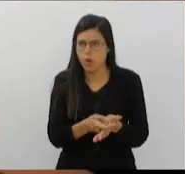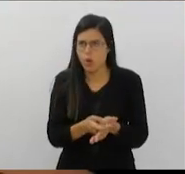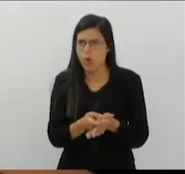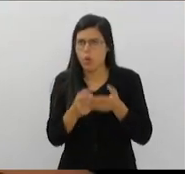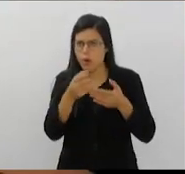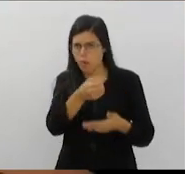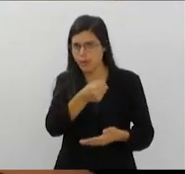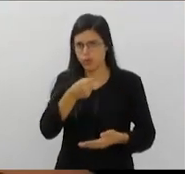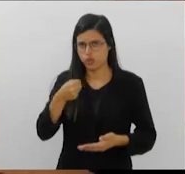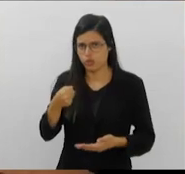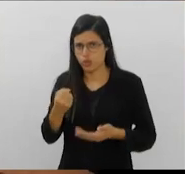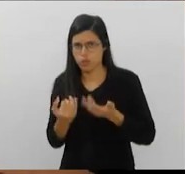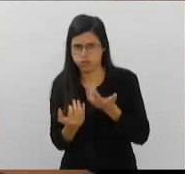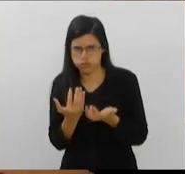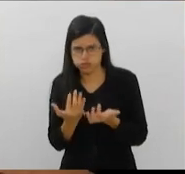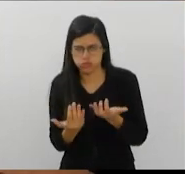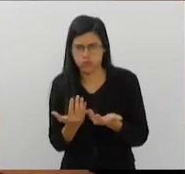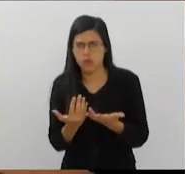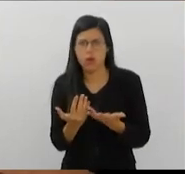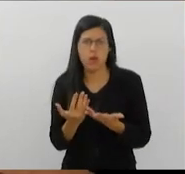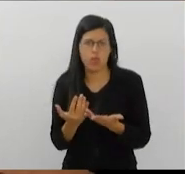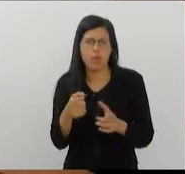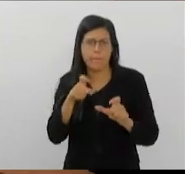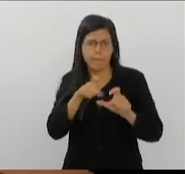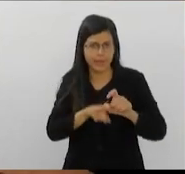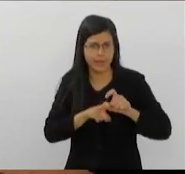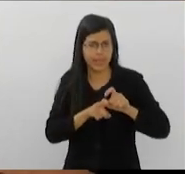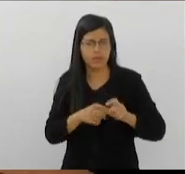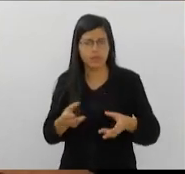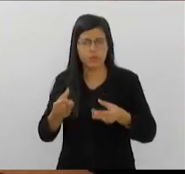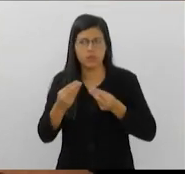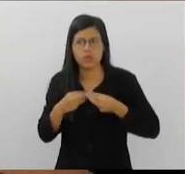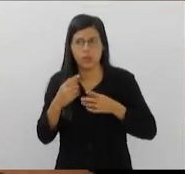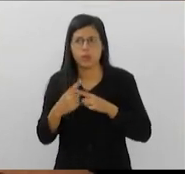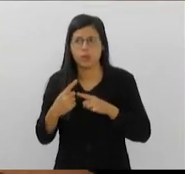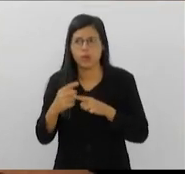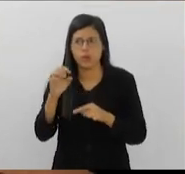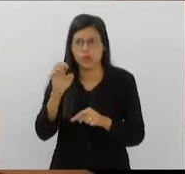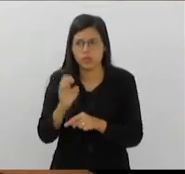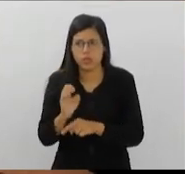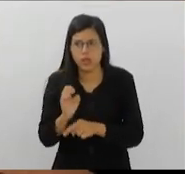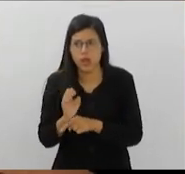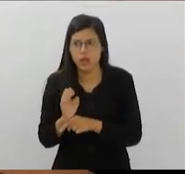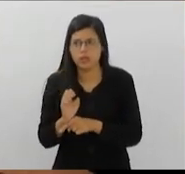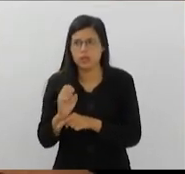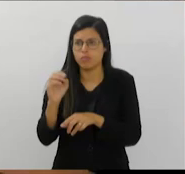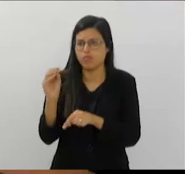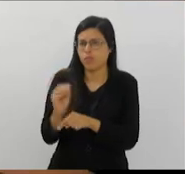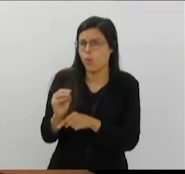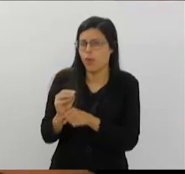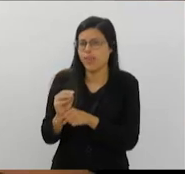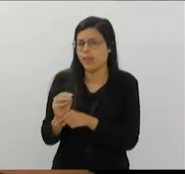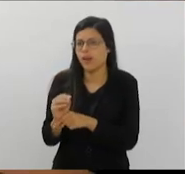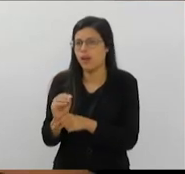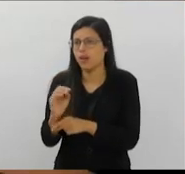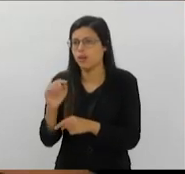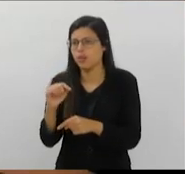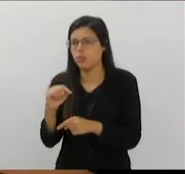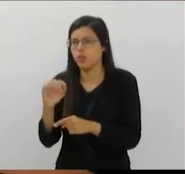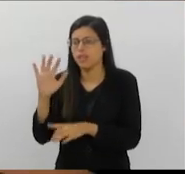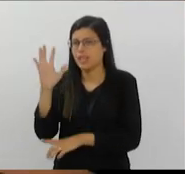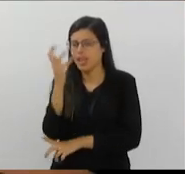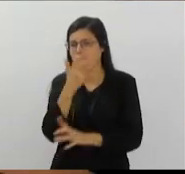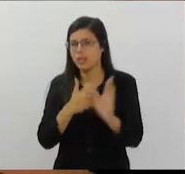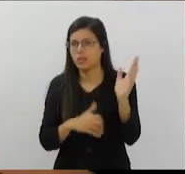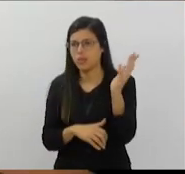continuar dependendo dessas duas ações, porque o Estado não está cuidando do nosso bem, que é a natureza. E a natureza